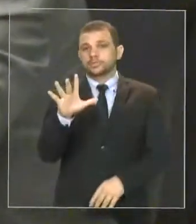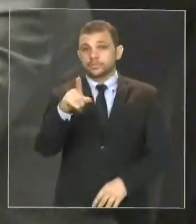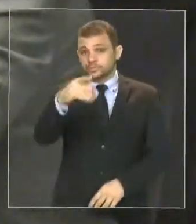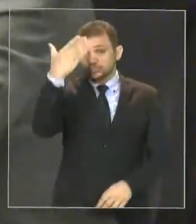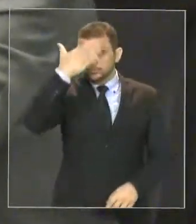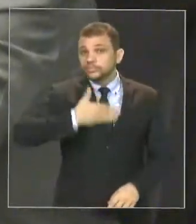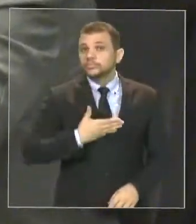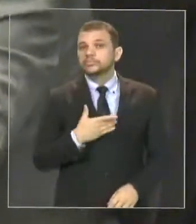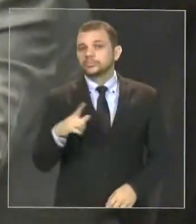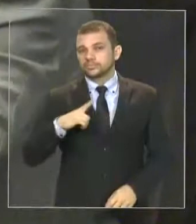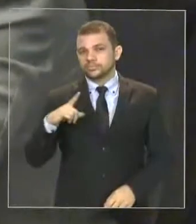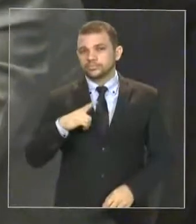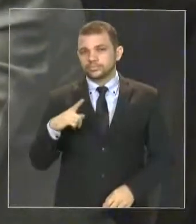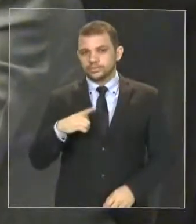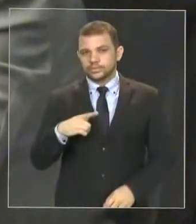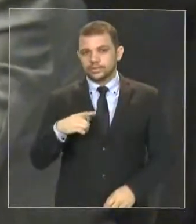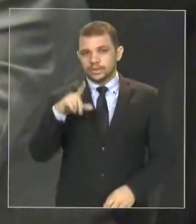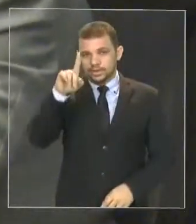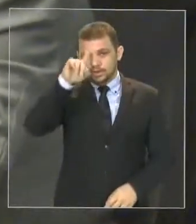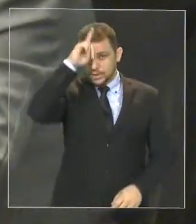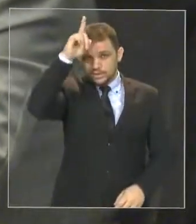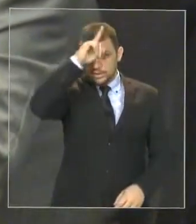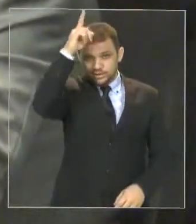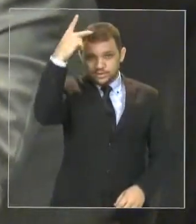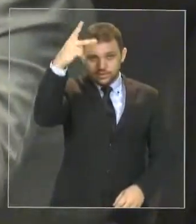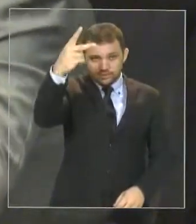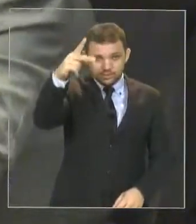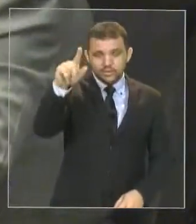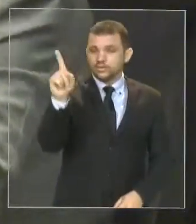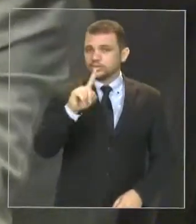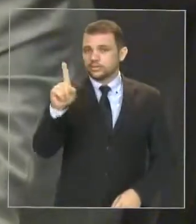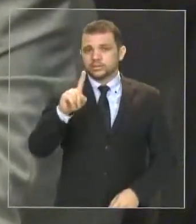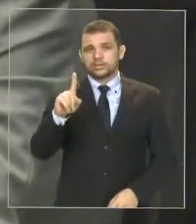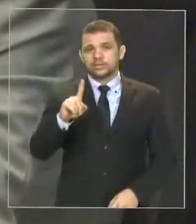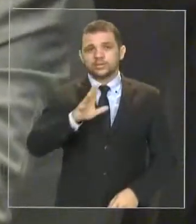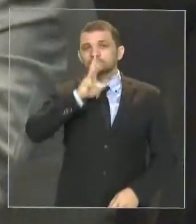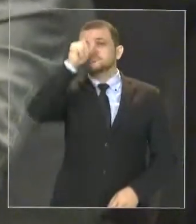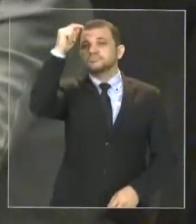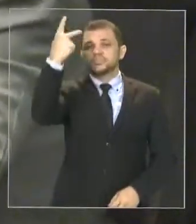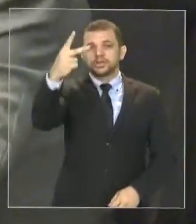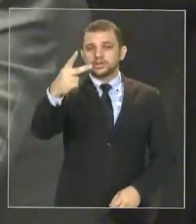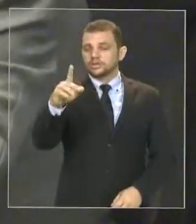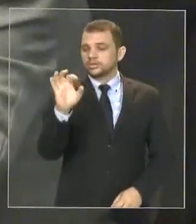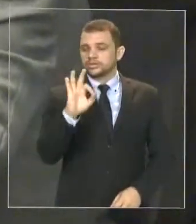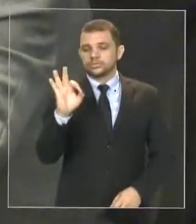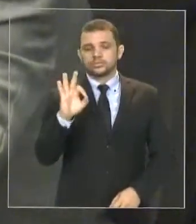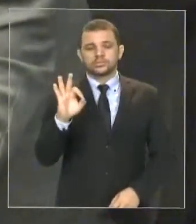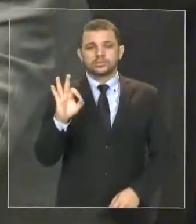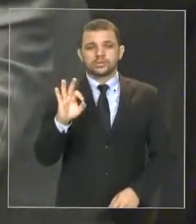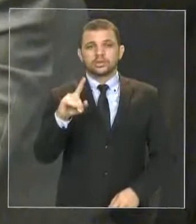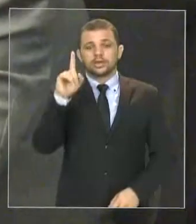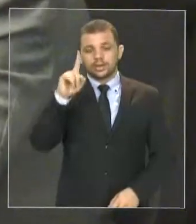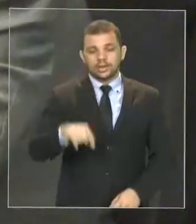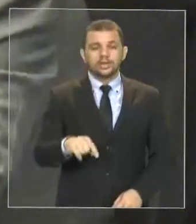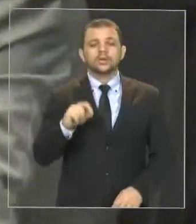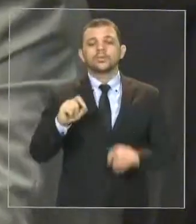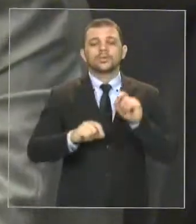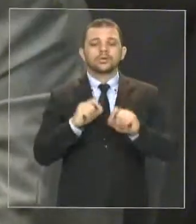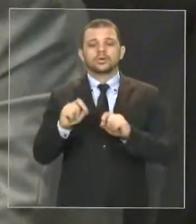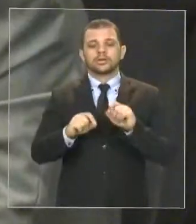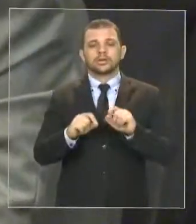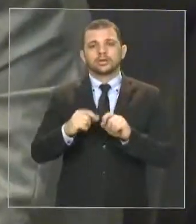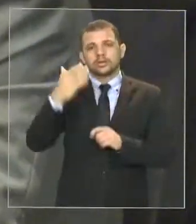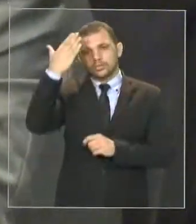provas. Não é invencionice, Vossa Excelência. Não é criação de Vossa Excelência. são provas, isso que Vossa Excelência